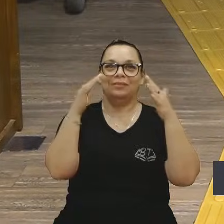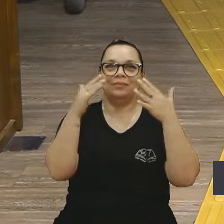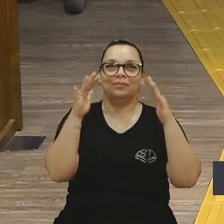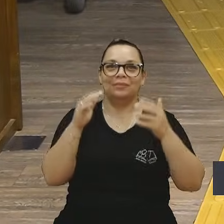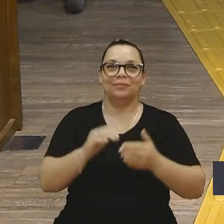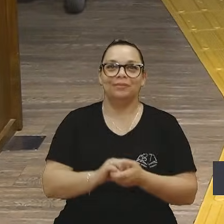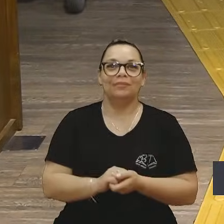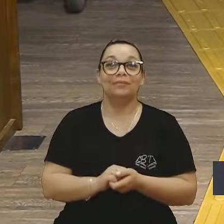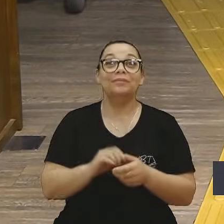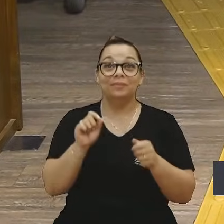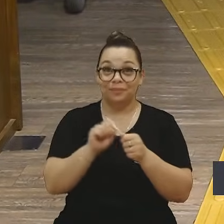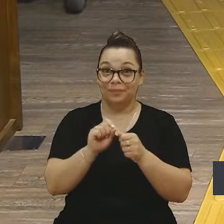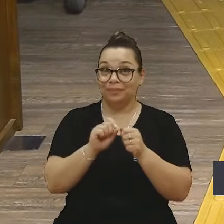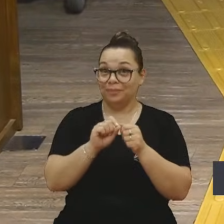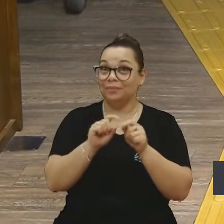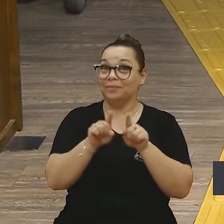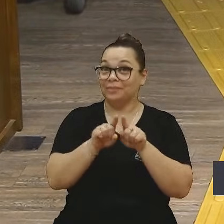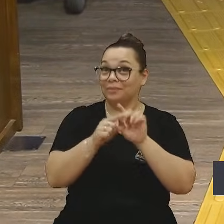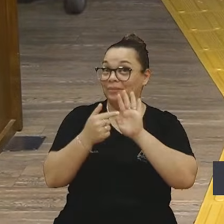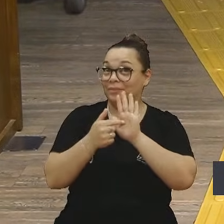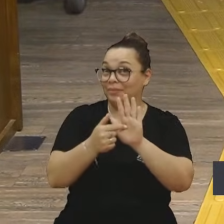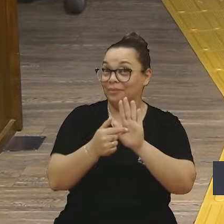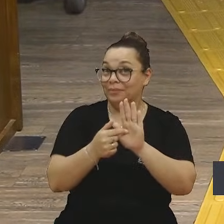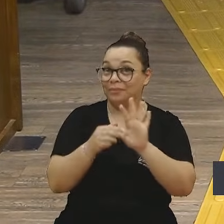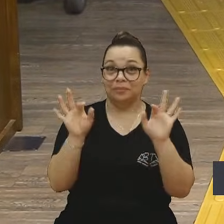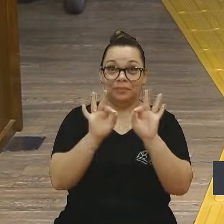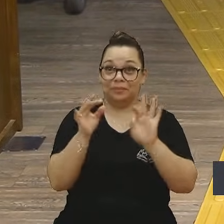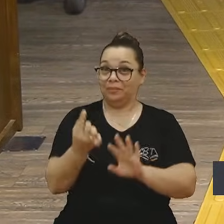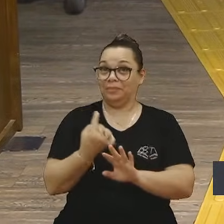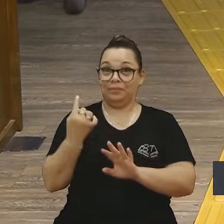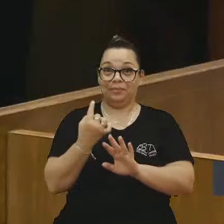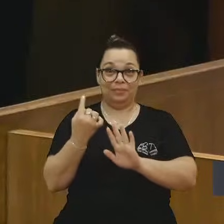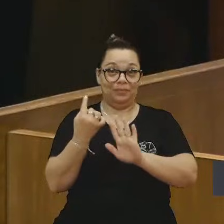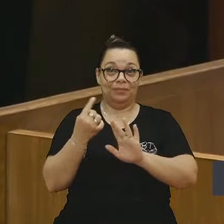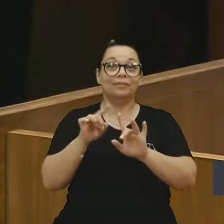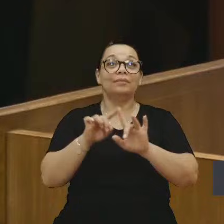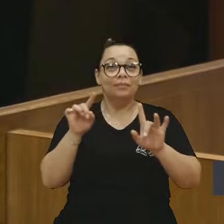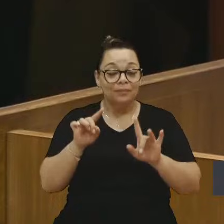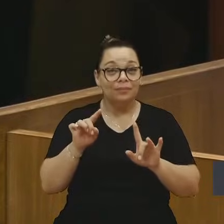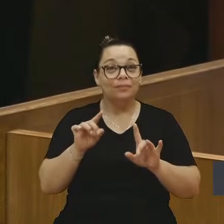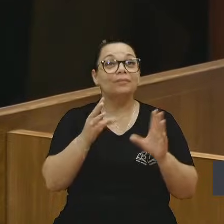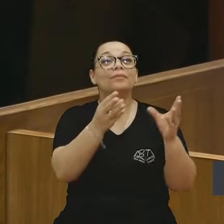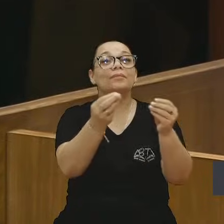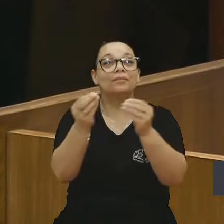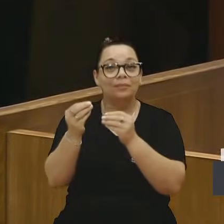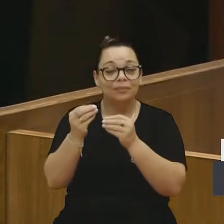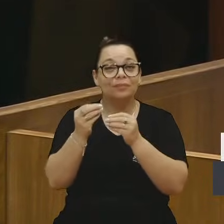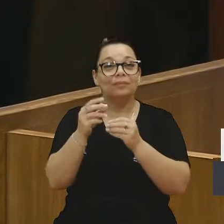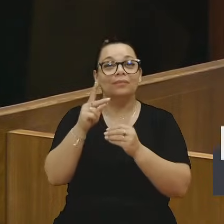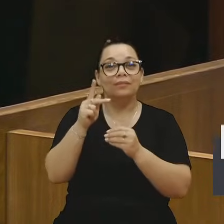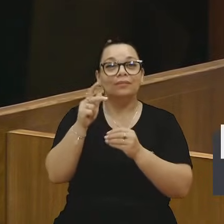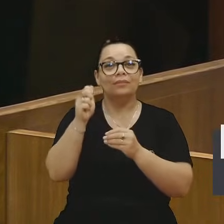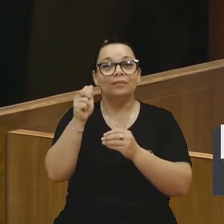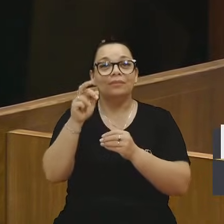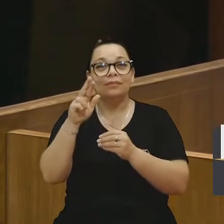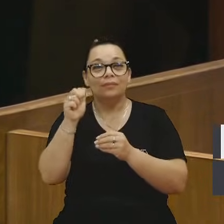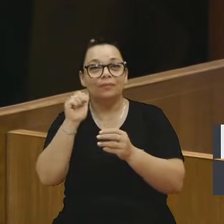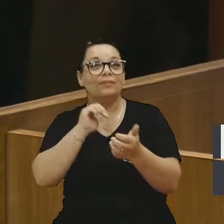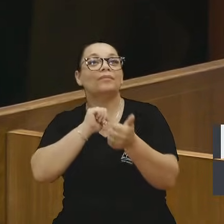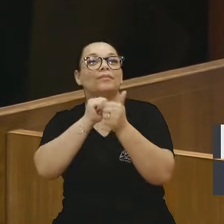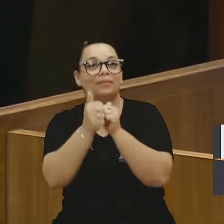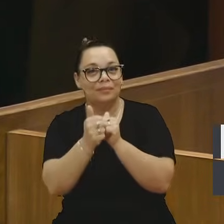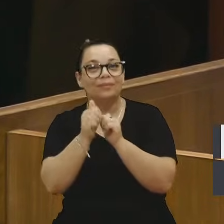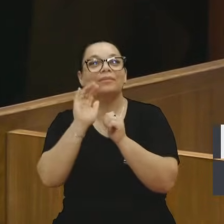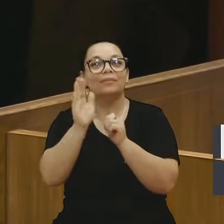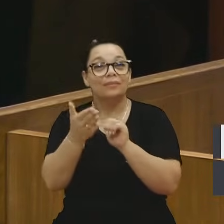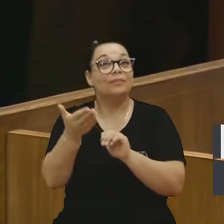E fazendo o registro que a gente não faz nada sozinho. Então, muitos desses para-atletas, eles já vieram